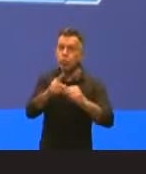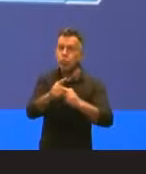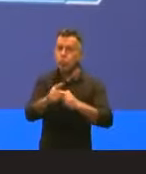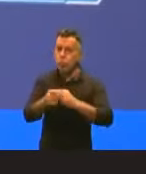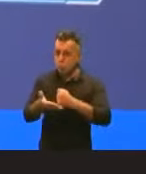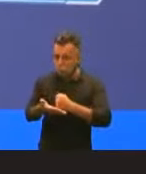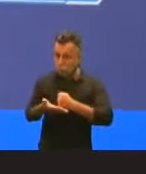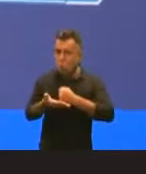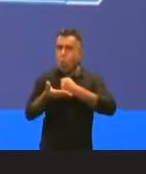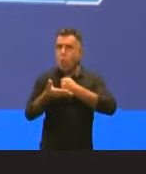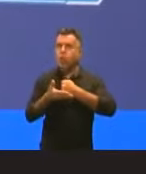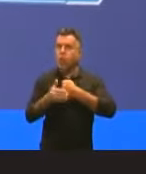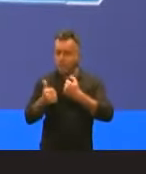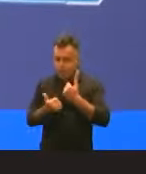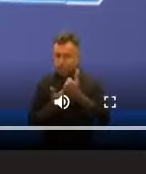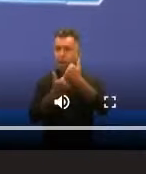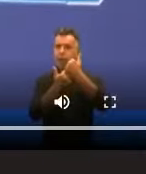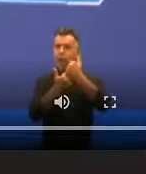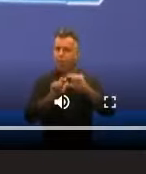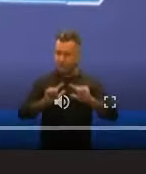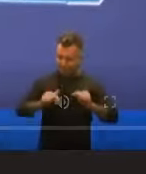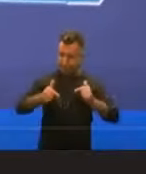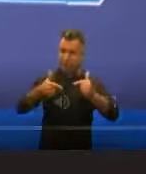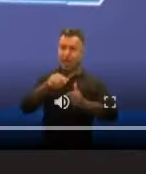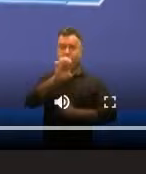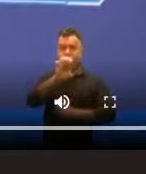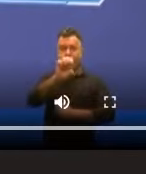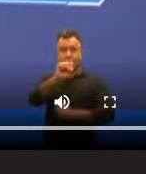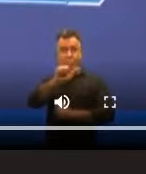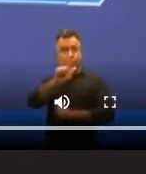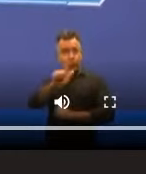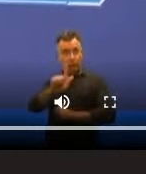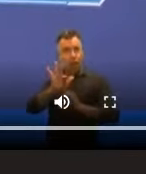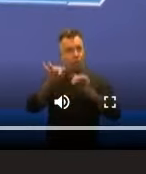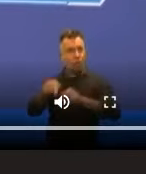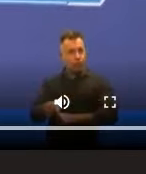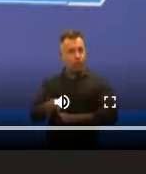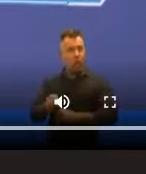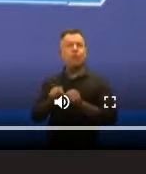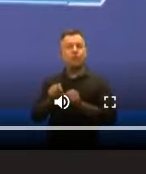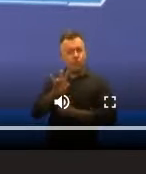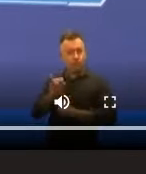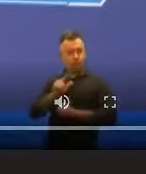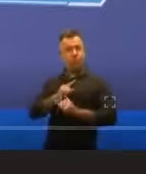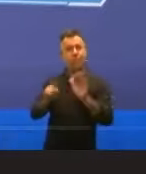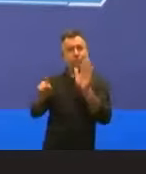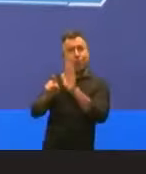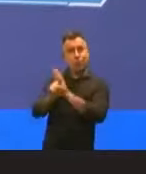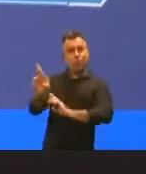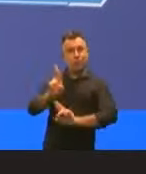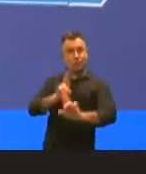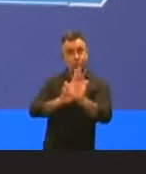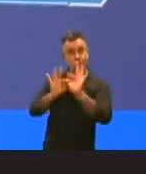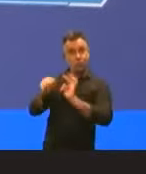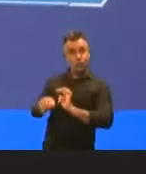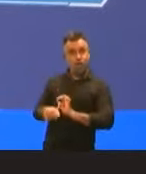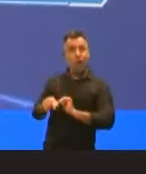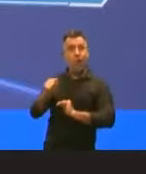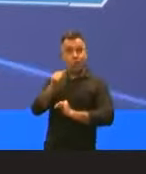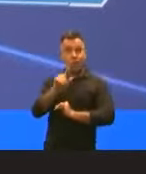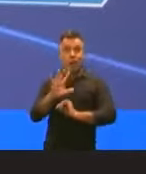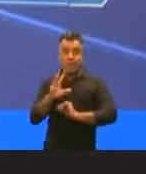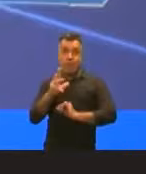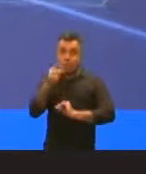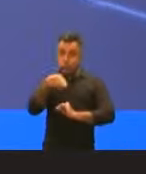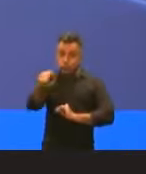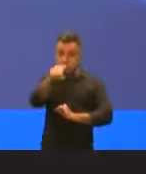Se bater amparado 100 por uma pessoas, já varejo é consistente 15. jornada em ESG. E ao final, como eu já disse, uma sessão exclusiva de perguntas e respostas